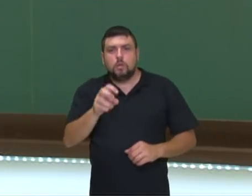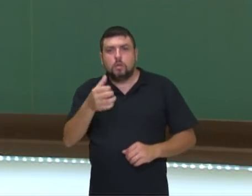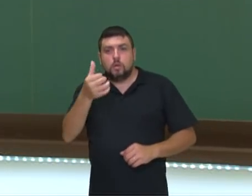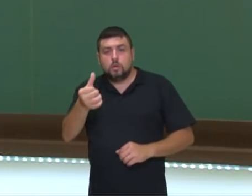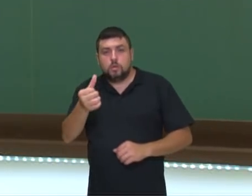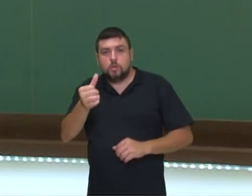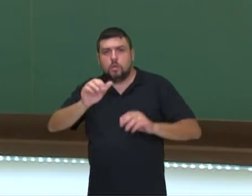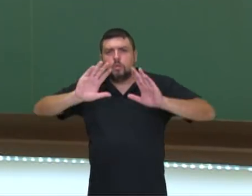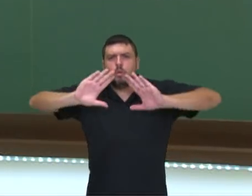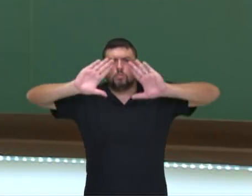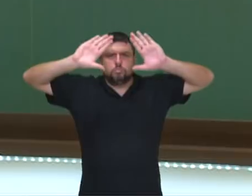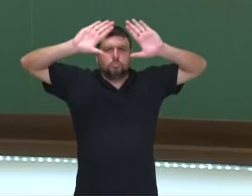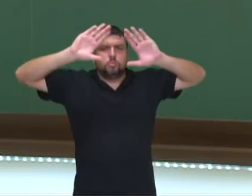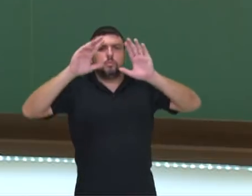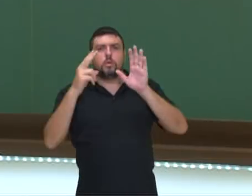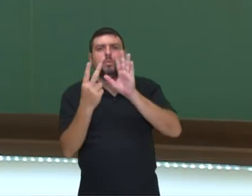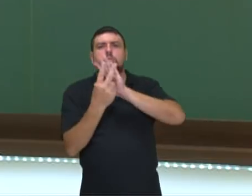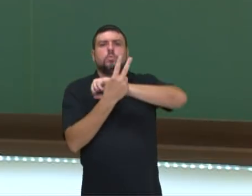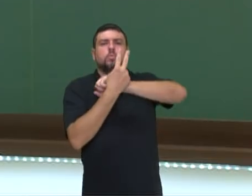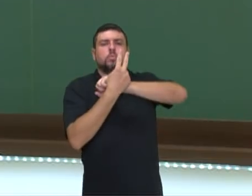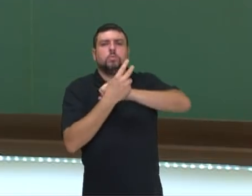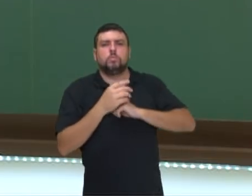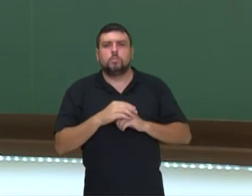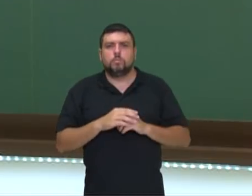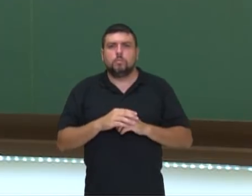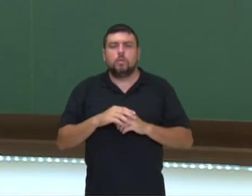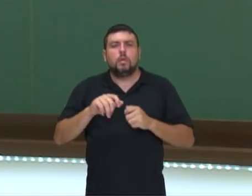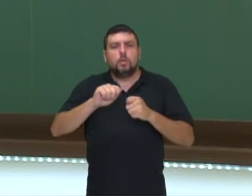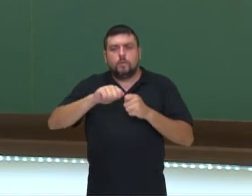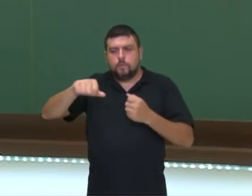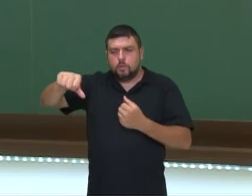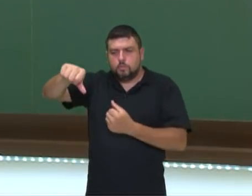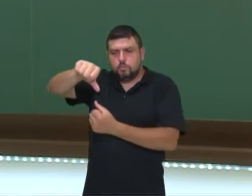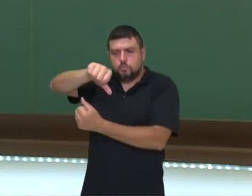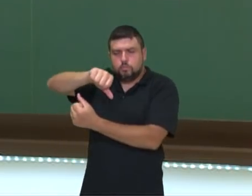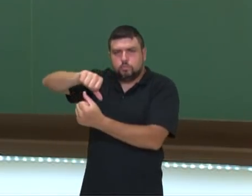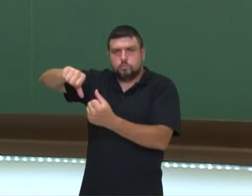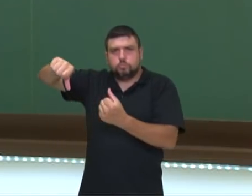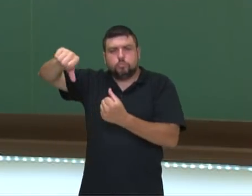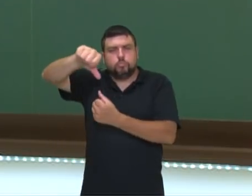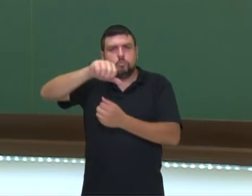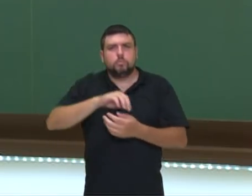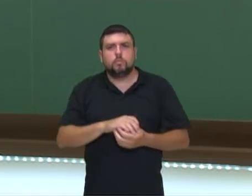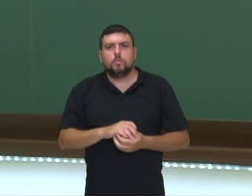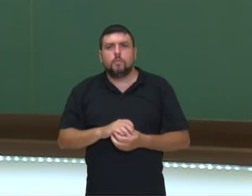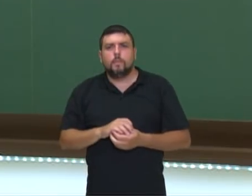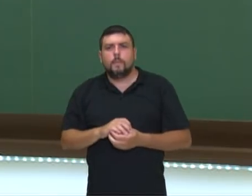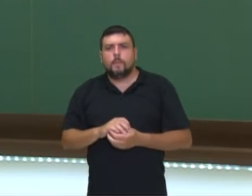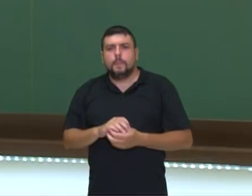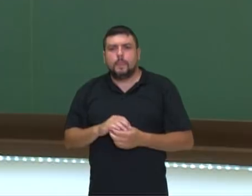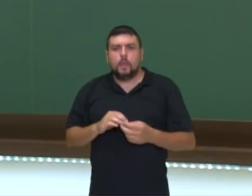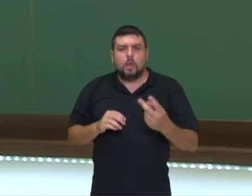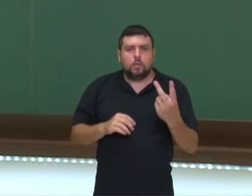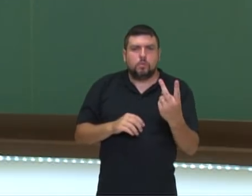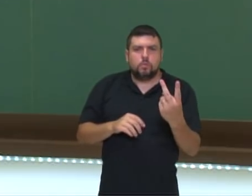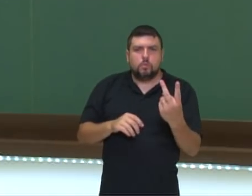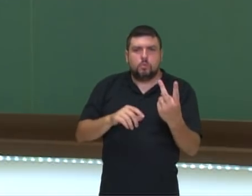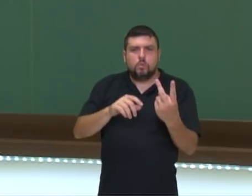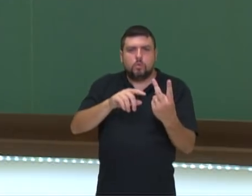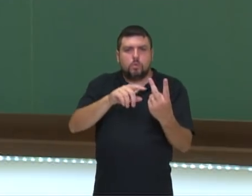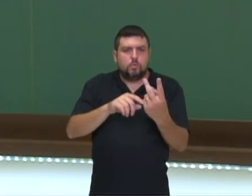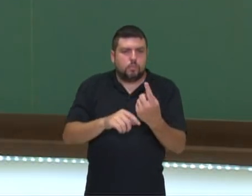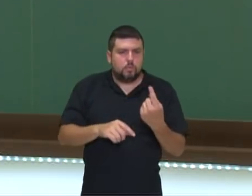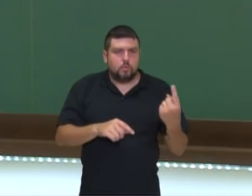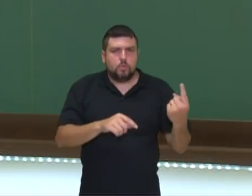como a posição número 1. E eles vão fazendo um determinado rodízio. Quem está na posição 2 vai para 1, quem está 1 vai para 6, ou seja,